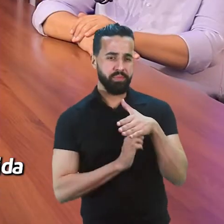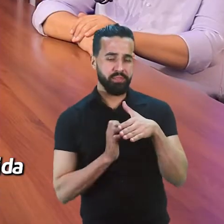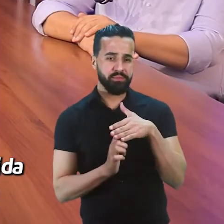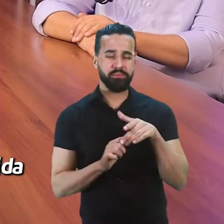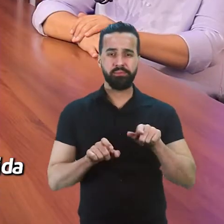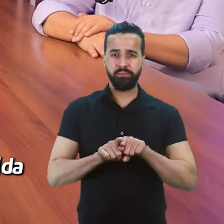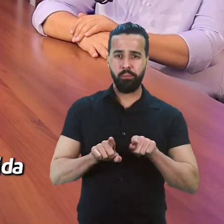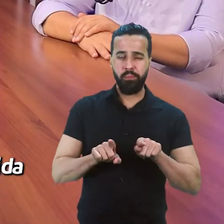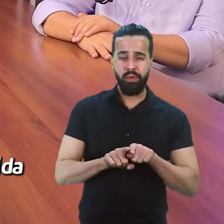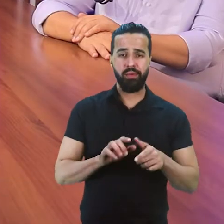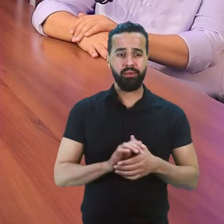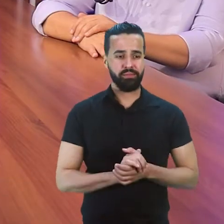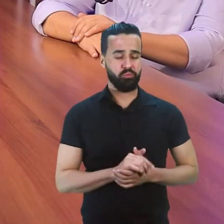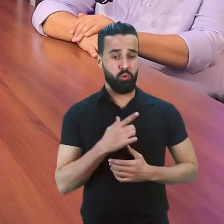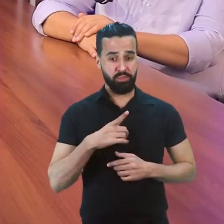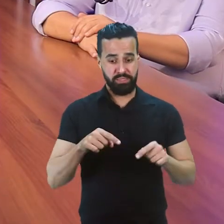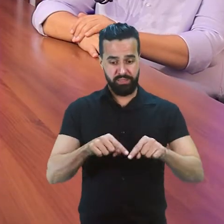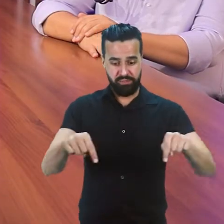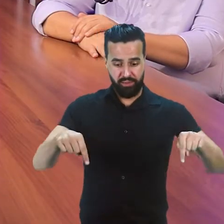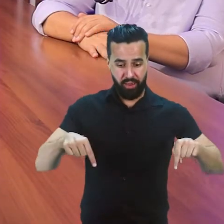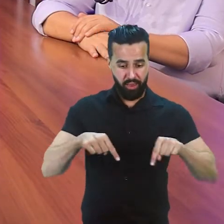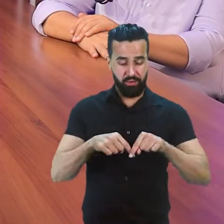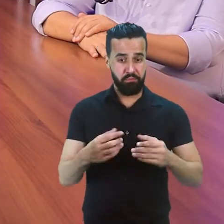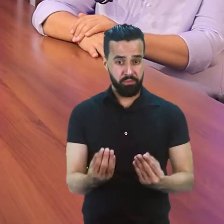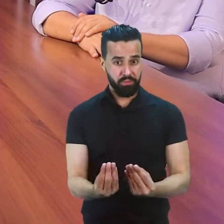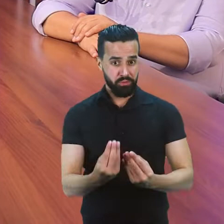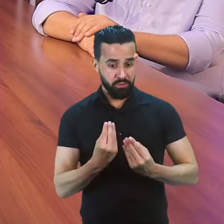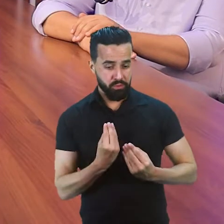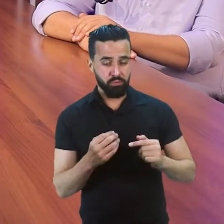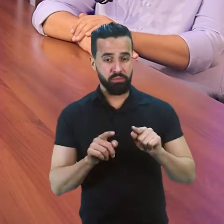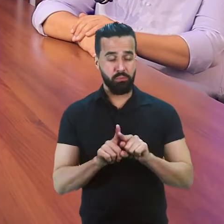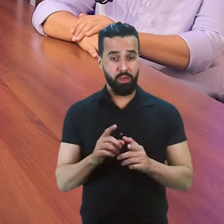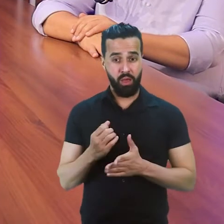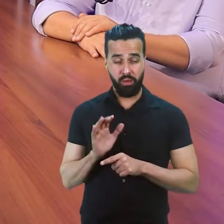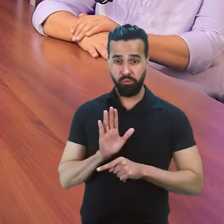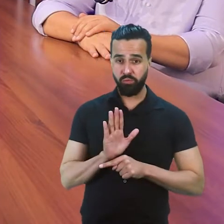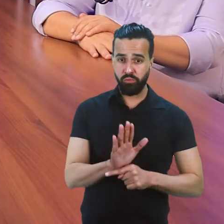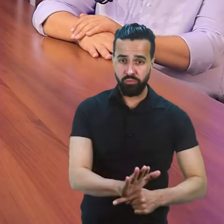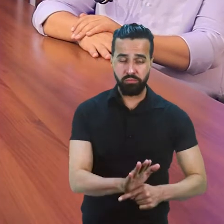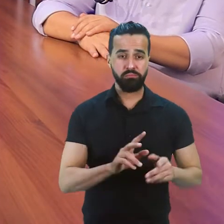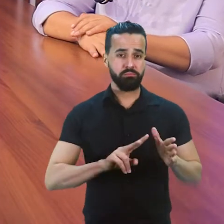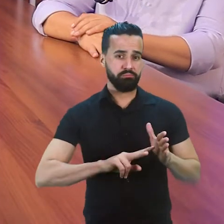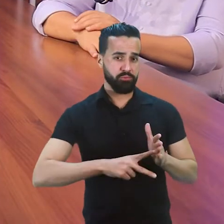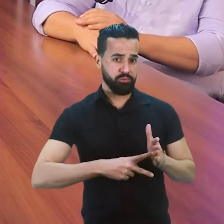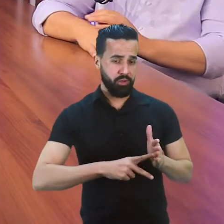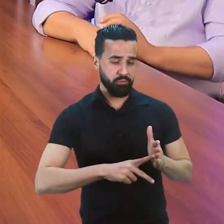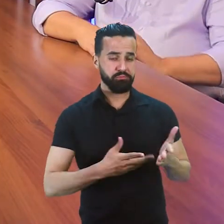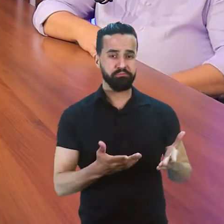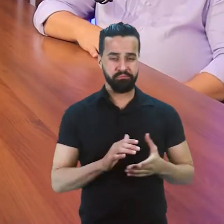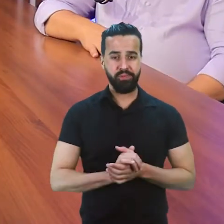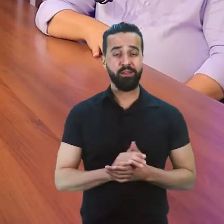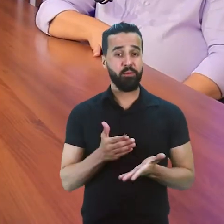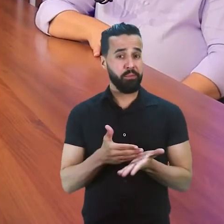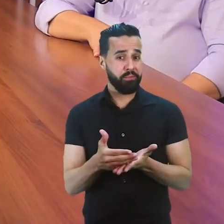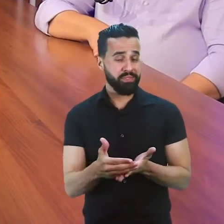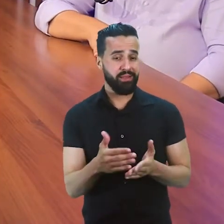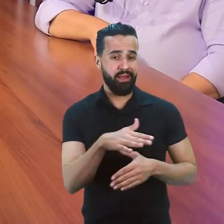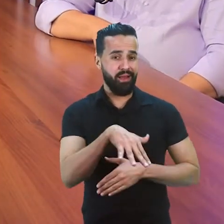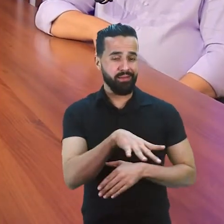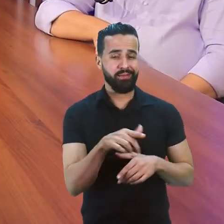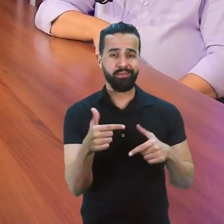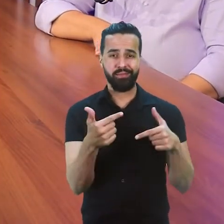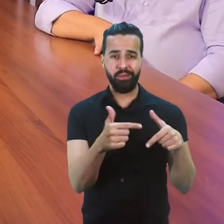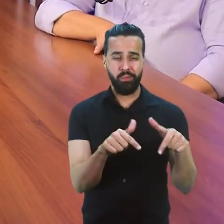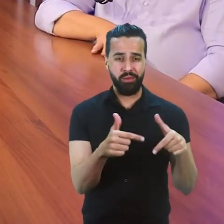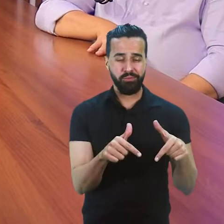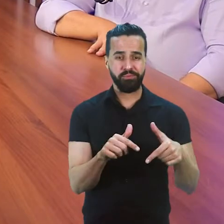Em contrapartida ao que eles me ofereceram lá dentro. Uhum. E a partir daí eu comecei realmente a advogar na área trabalhista. Maravilha. Vamos